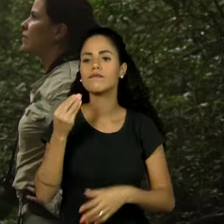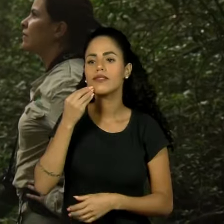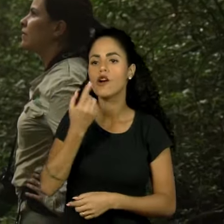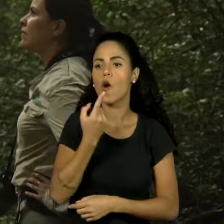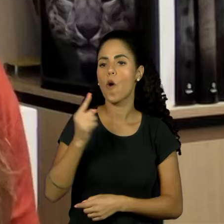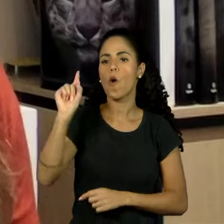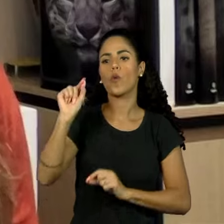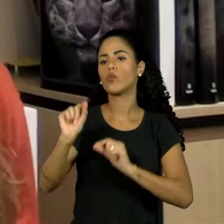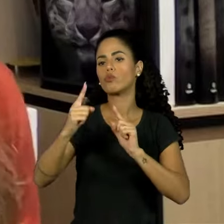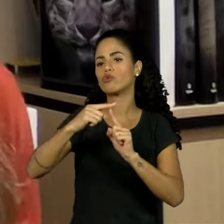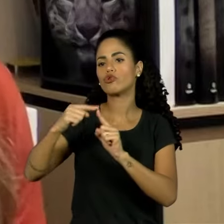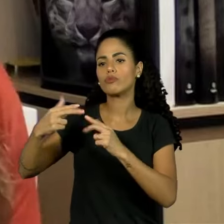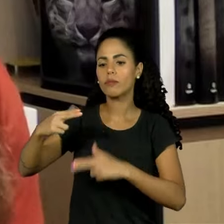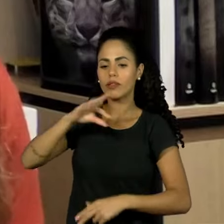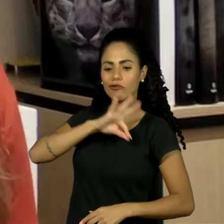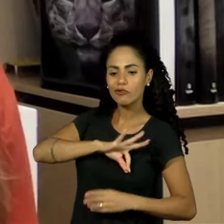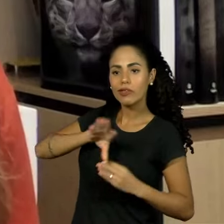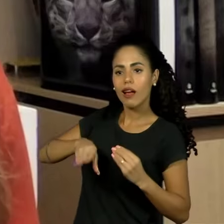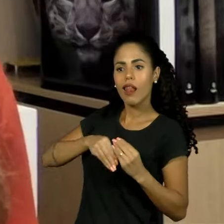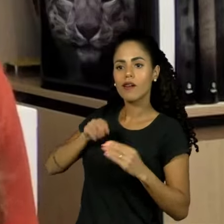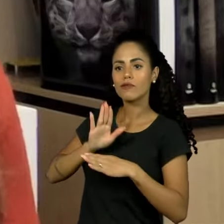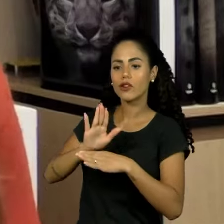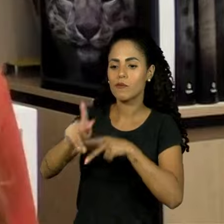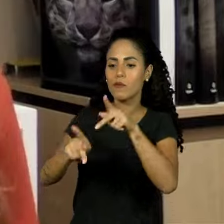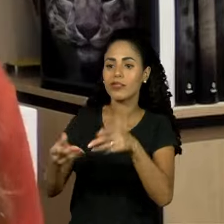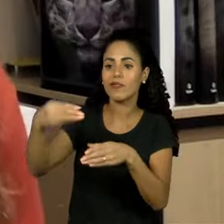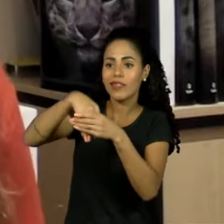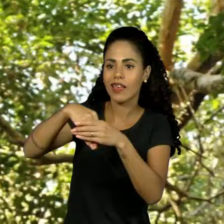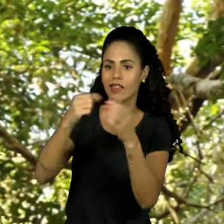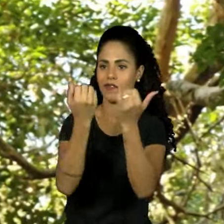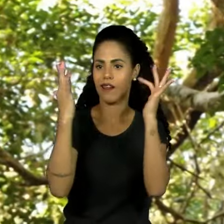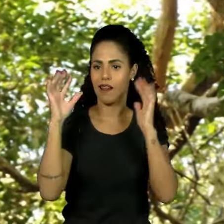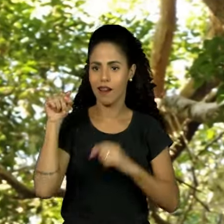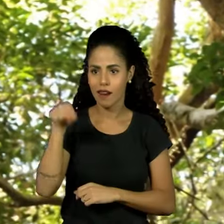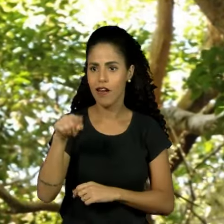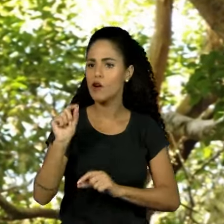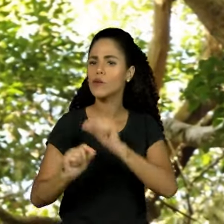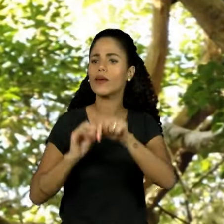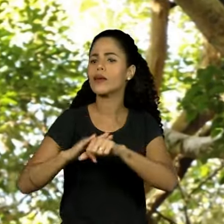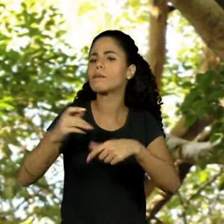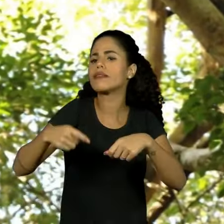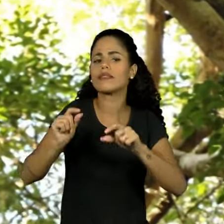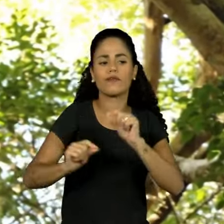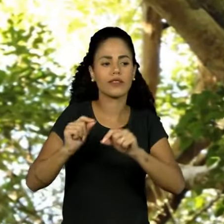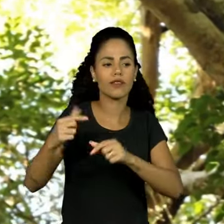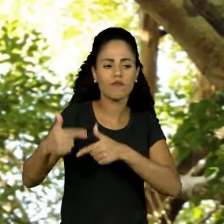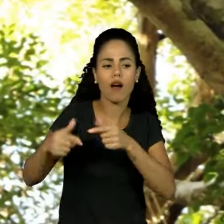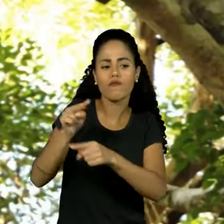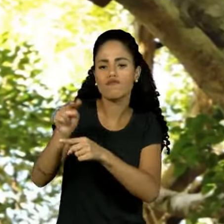de renda e pesquisas que nos trazem respostas do que a gente precisa desenvolver.